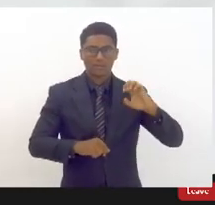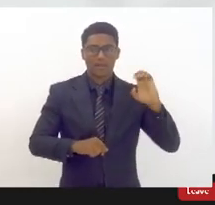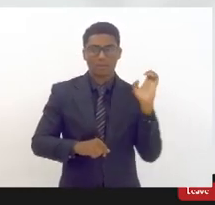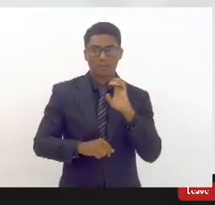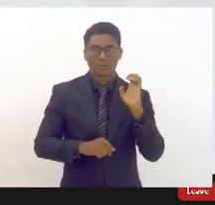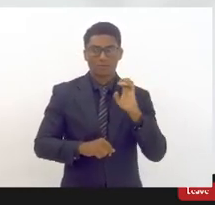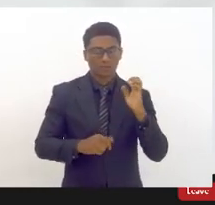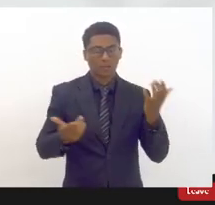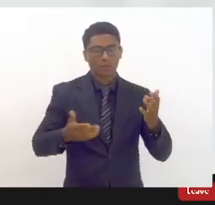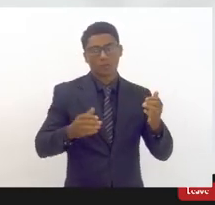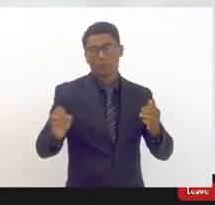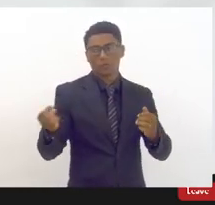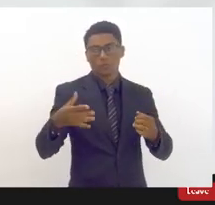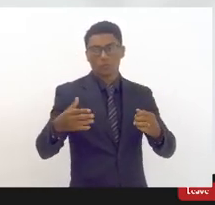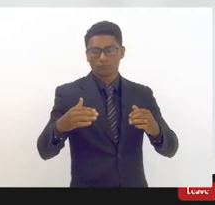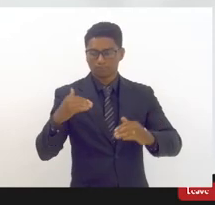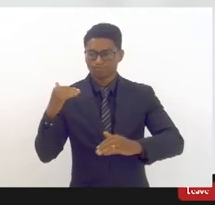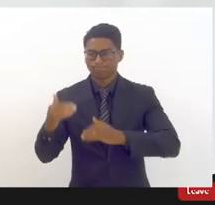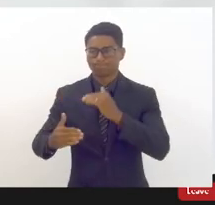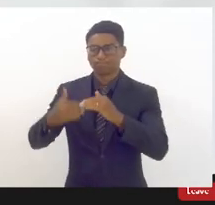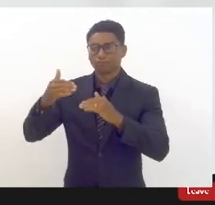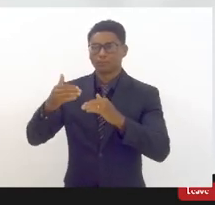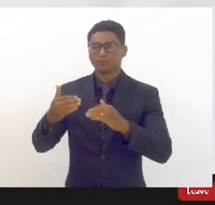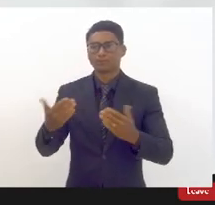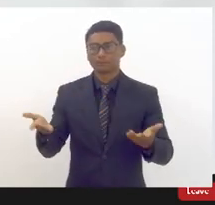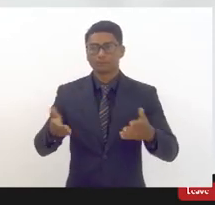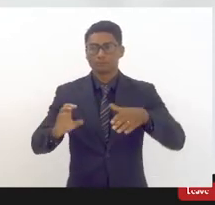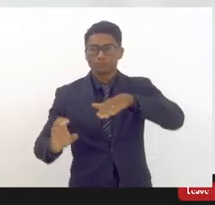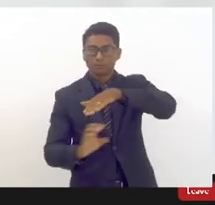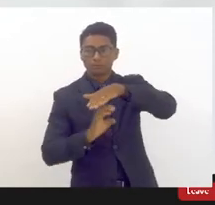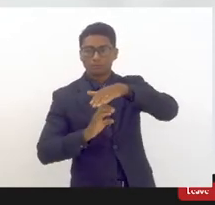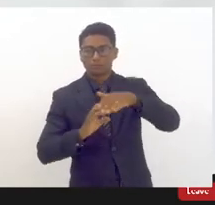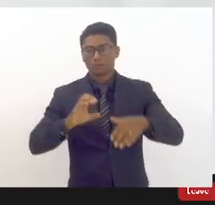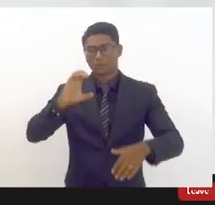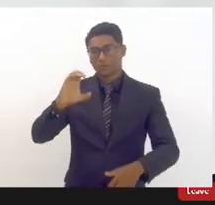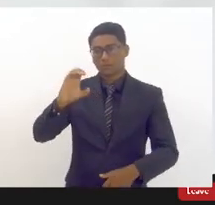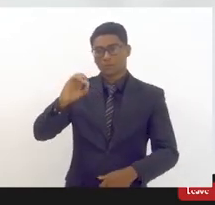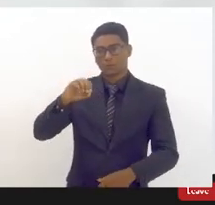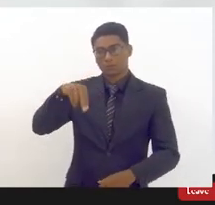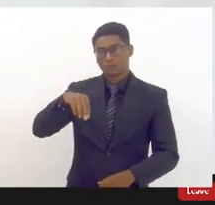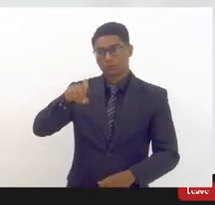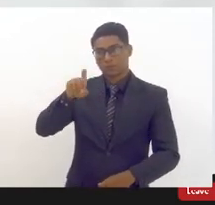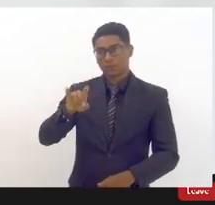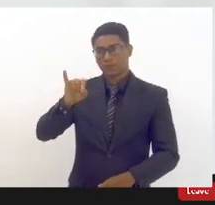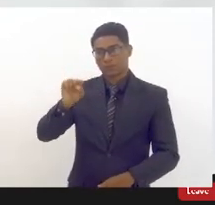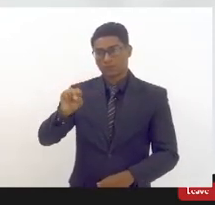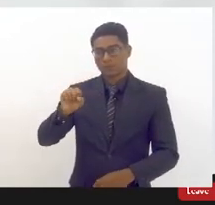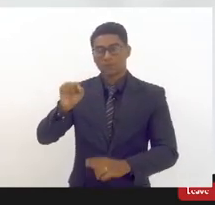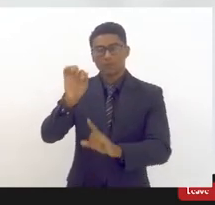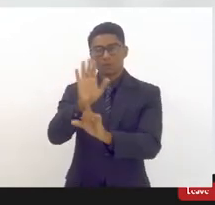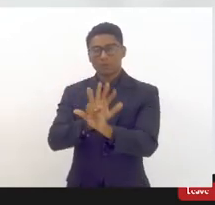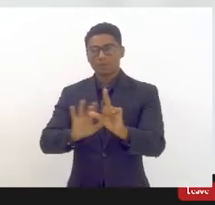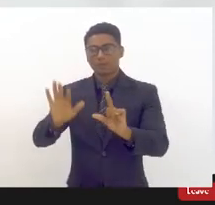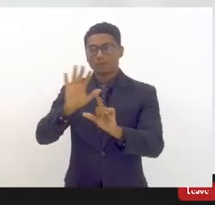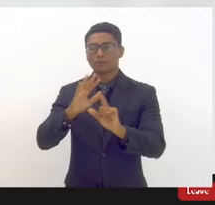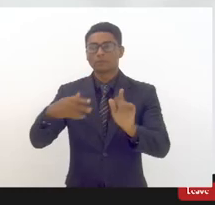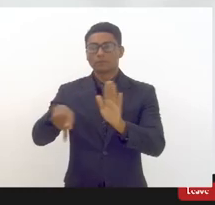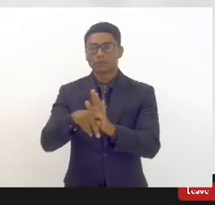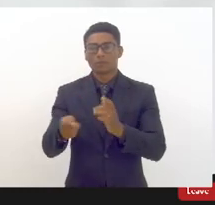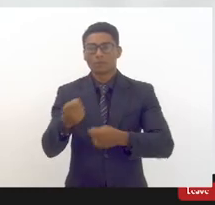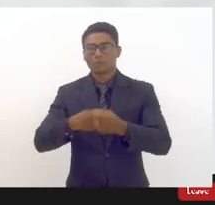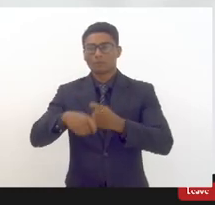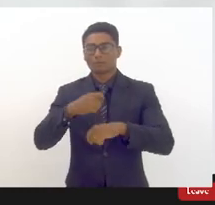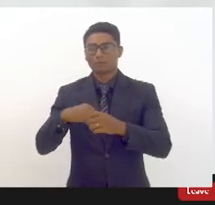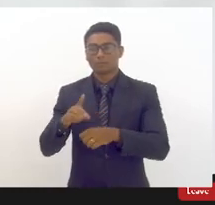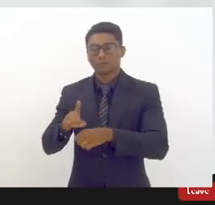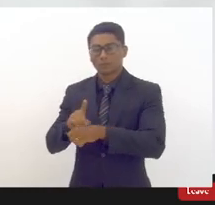contextualizar, a Conex Brasil Digital reúne as empresas de telecomunicações de conectividade que são a plataforma da economia digital,